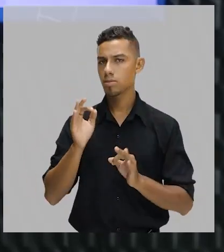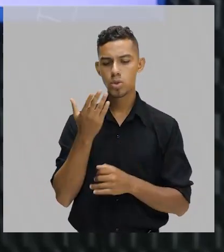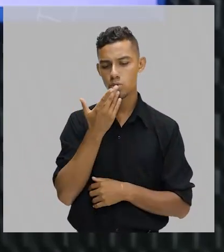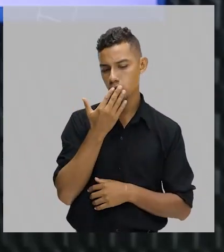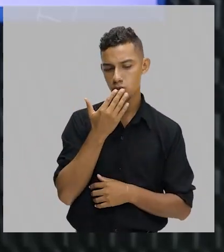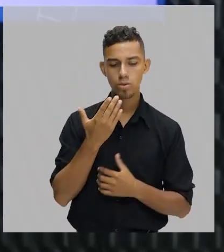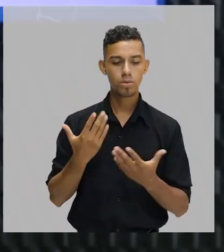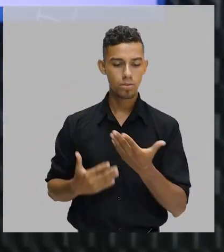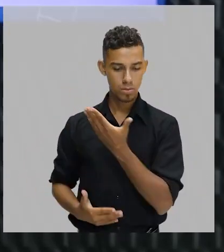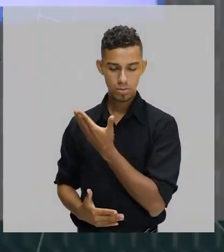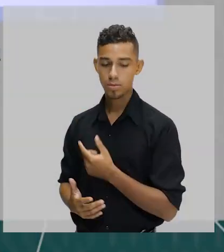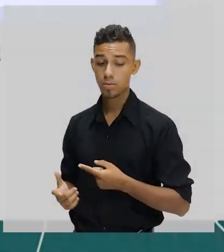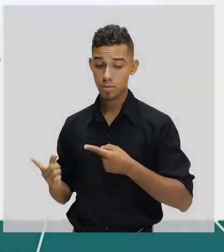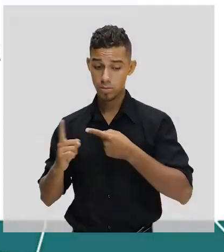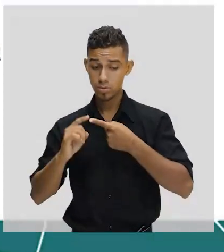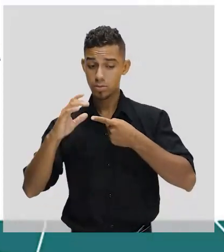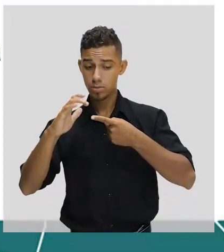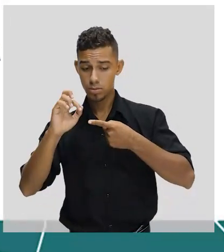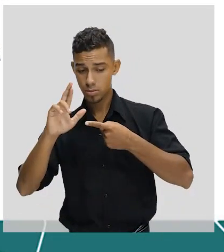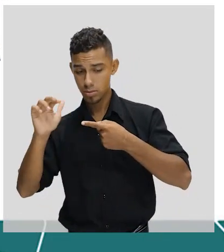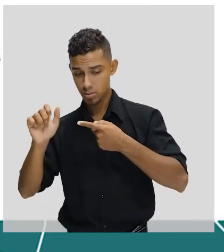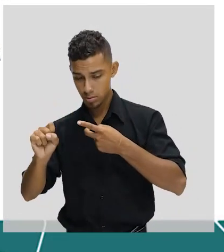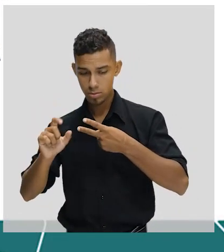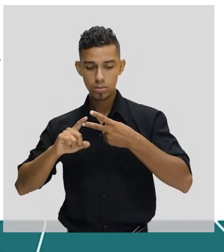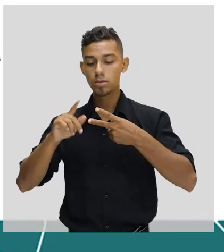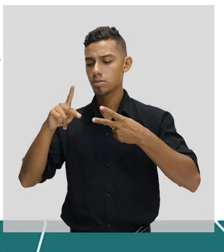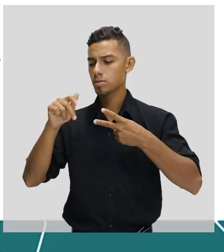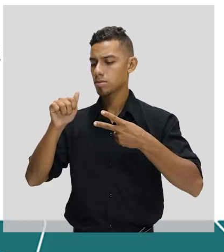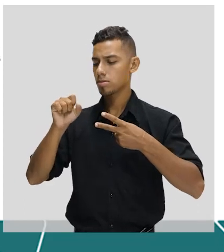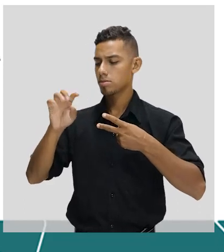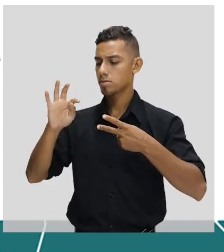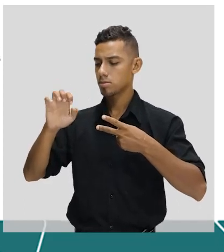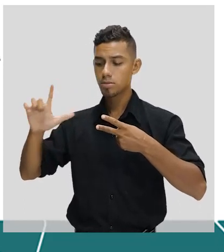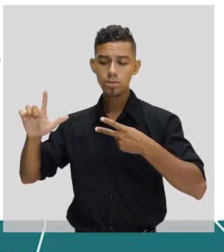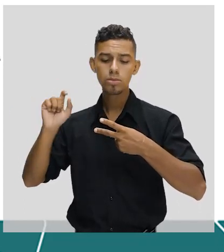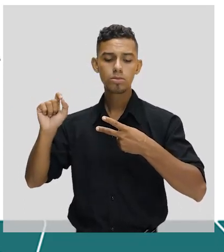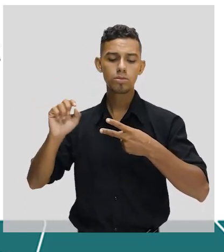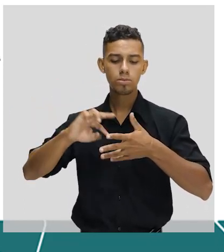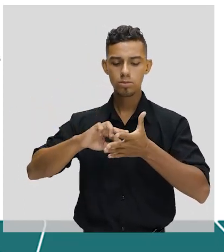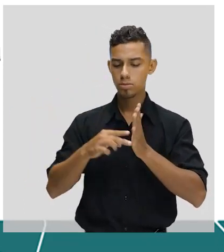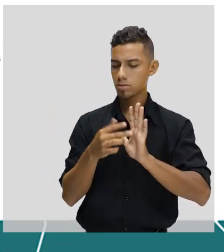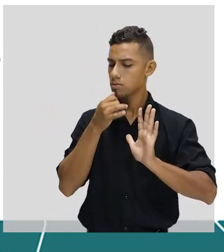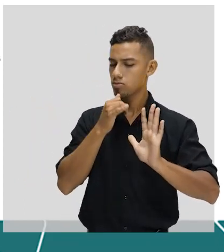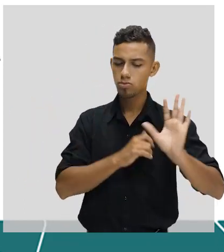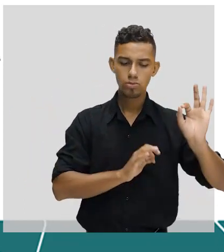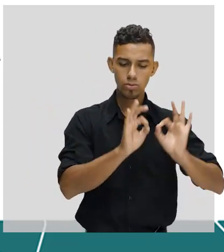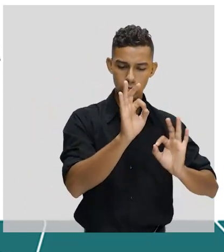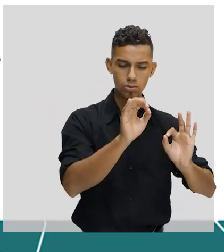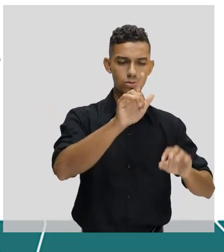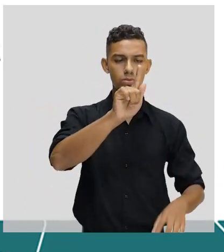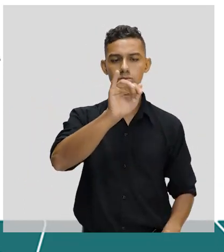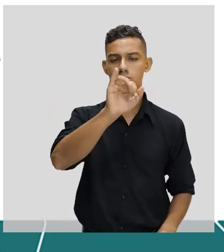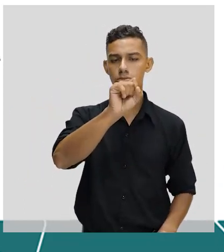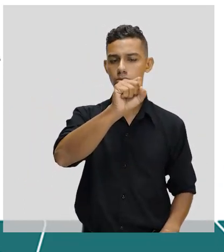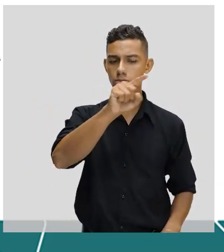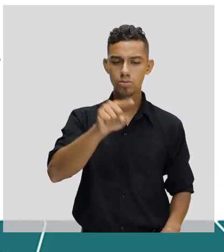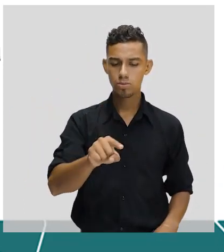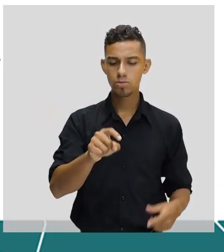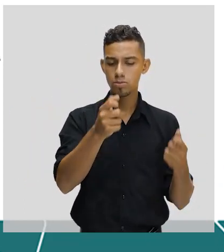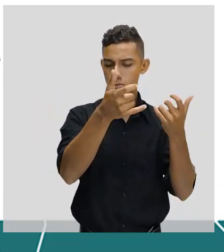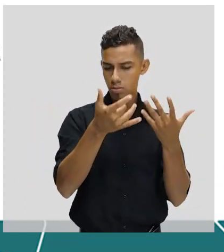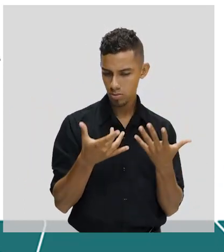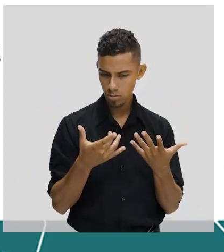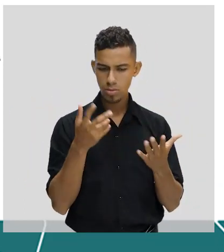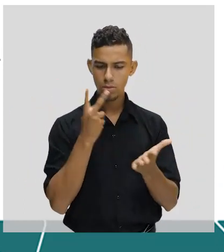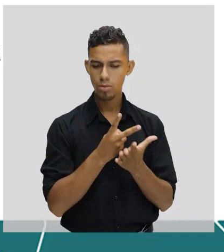Simples. Ceras e pastéis. O que é a cera e pastel? Eles podem vir na forma de giz, bastões. O pastel,